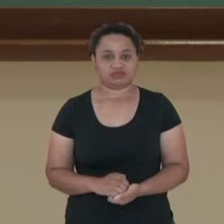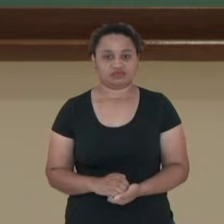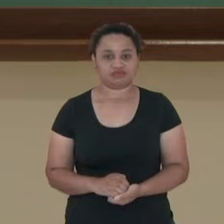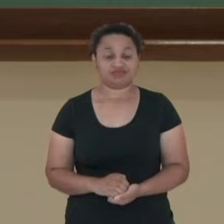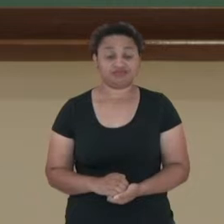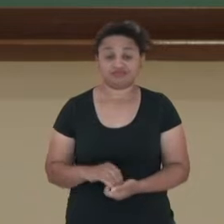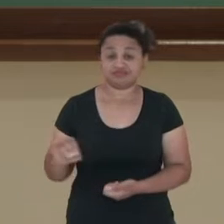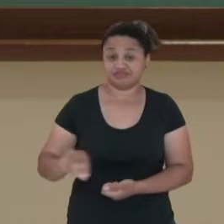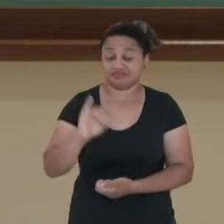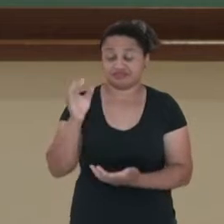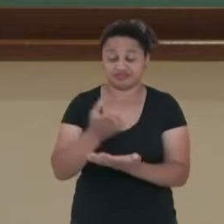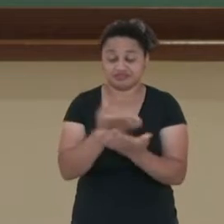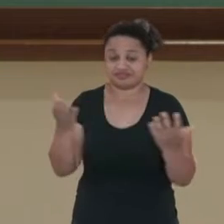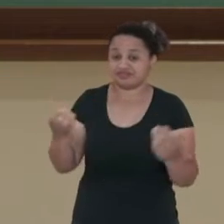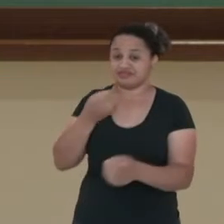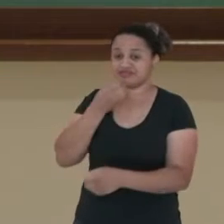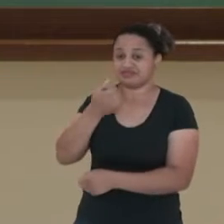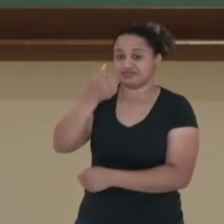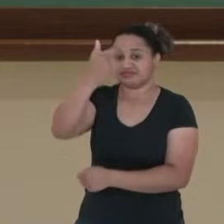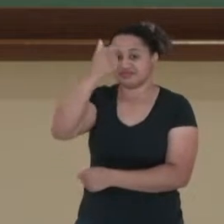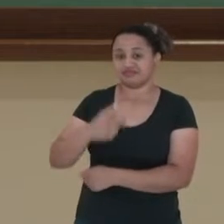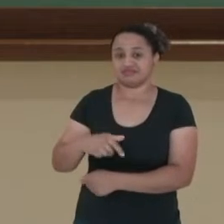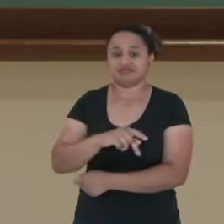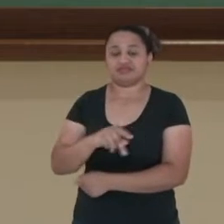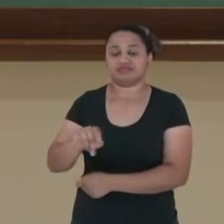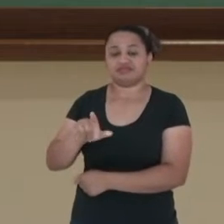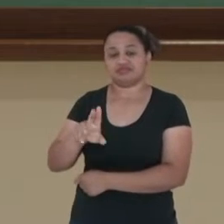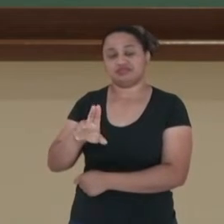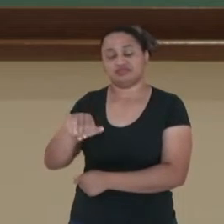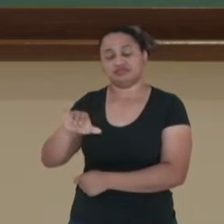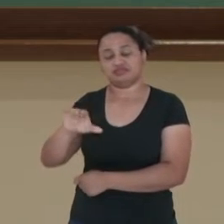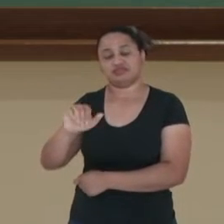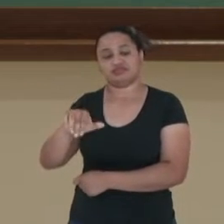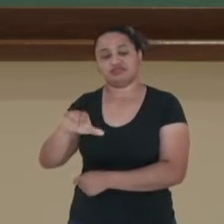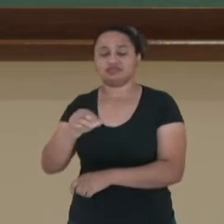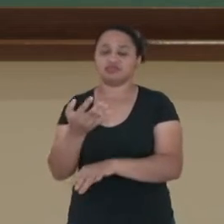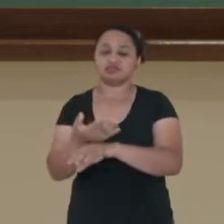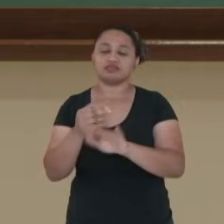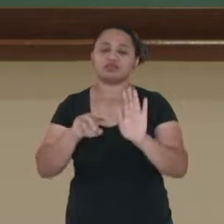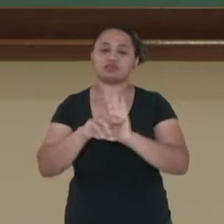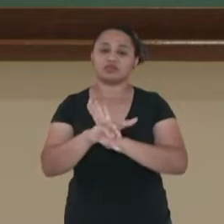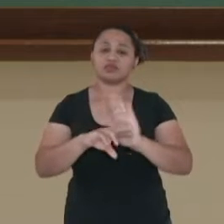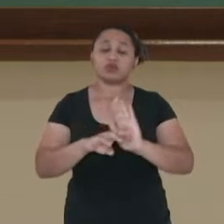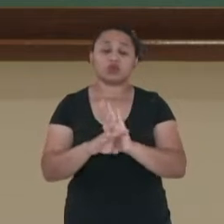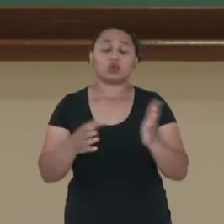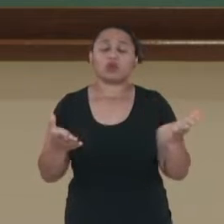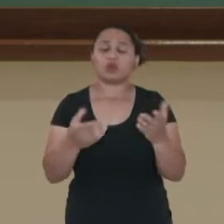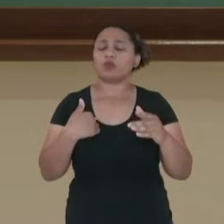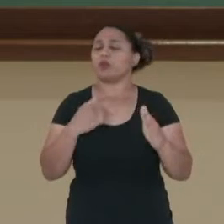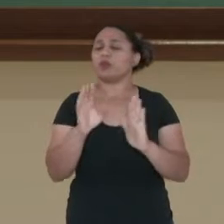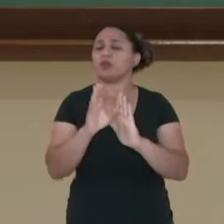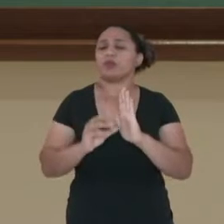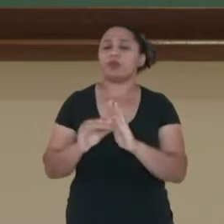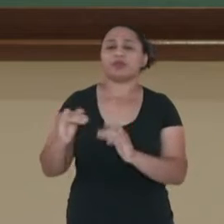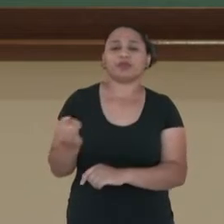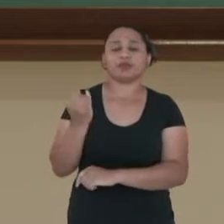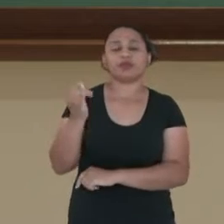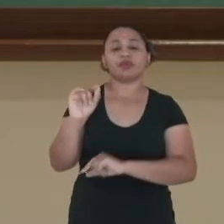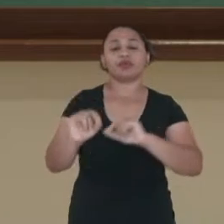Fala galera, tudo beleza? Sou o professor Luciano de Biologia e vim trazer para vocês um assunto bem interessante para